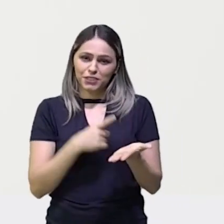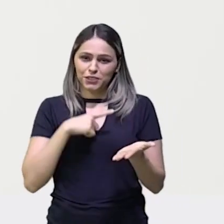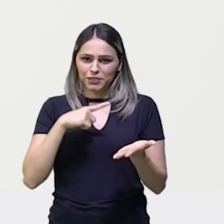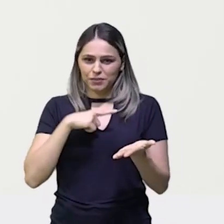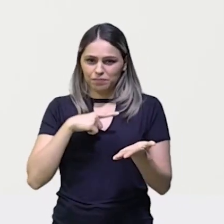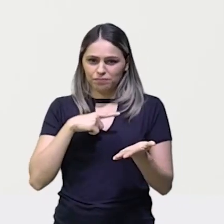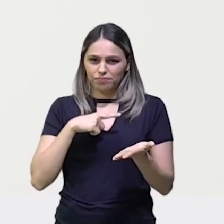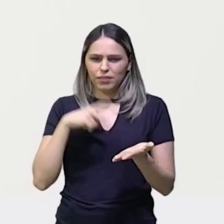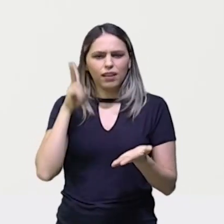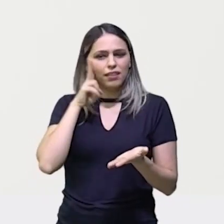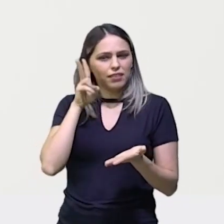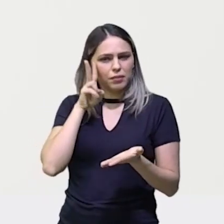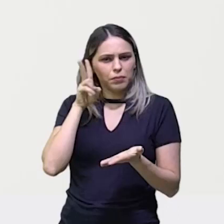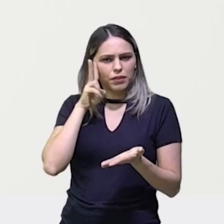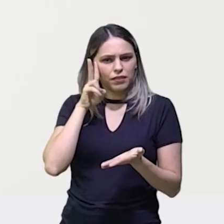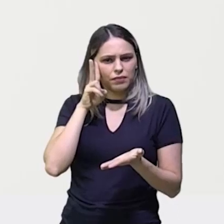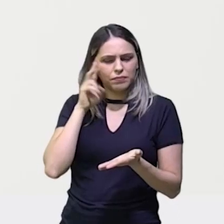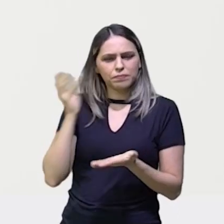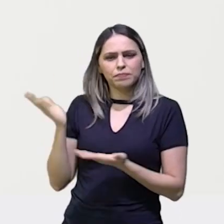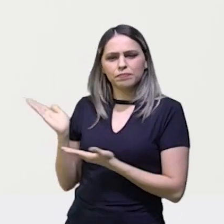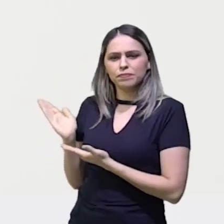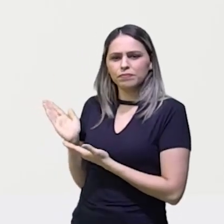Essas, vocês se lembram o que, que é?